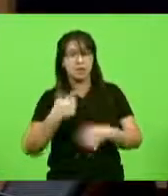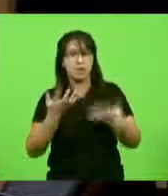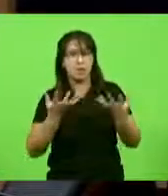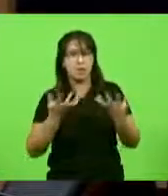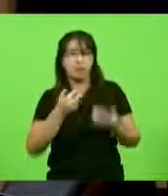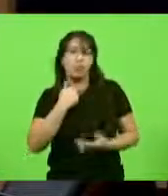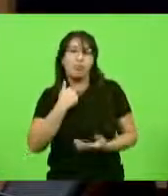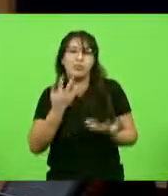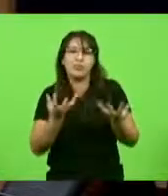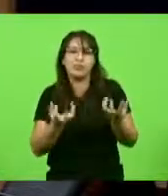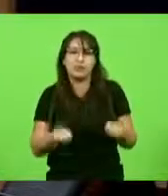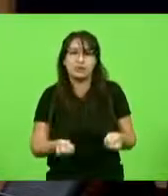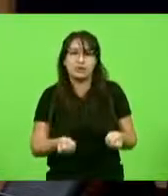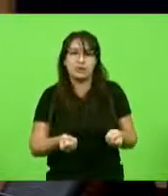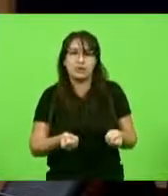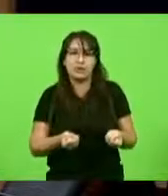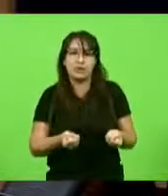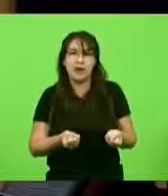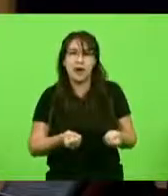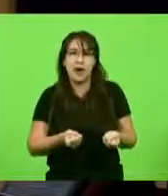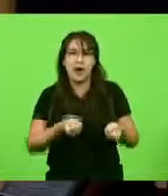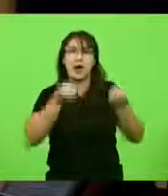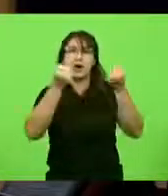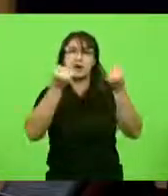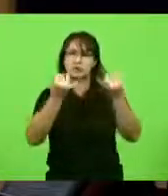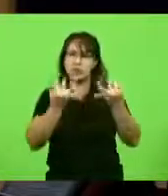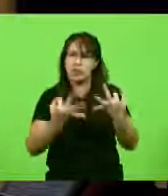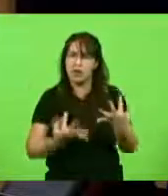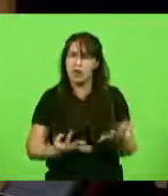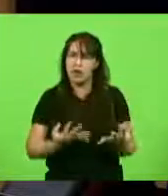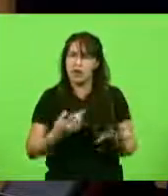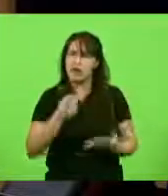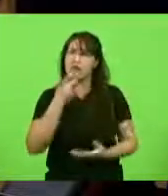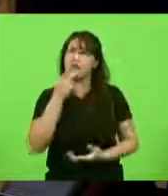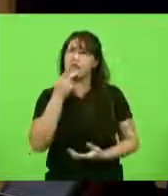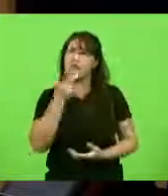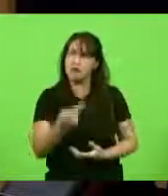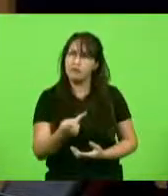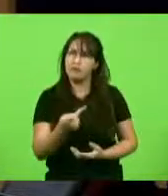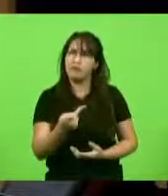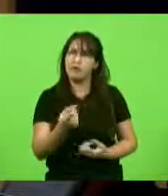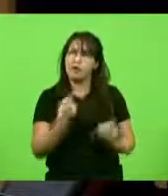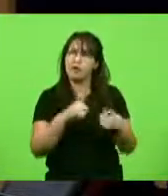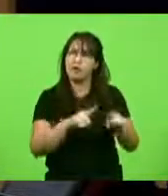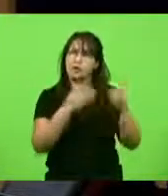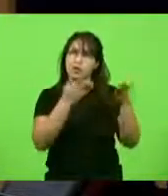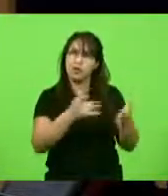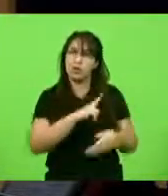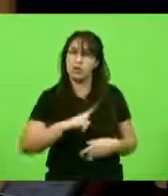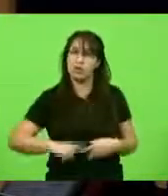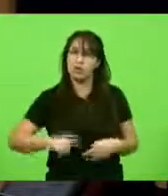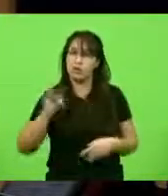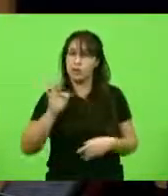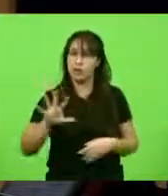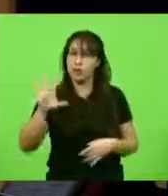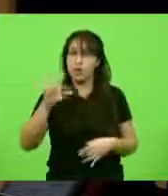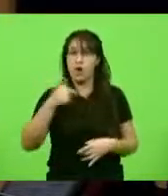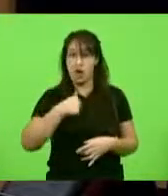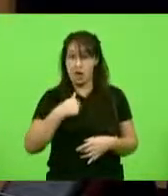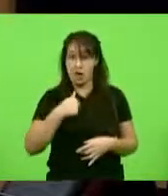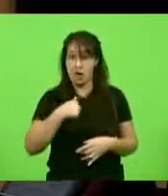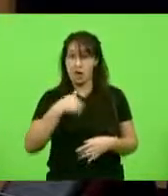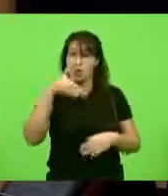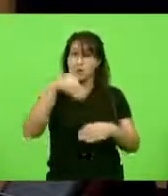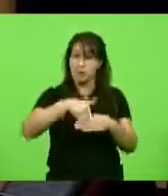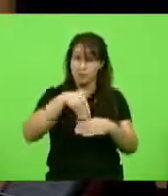não fazer uma crítica ao governo federal. E olha que diferente da Luciane Carminati, eu votei no Bolsonaro no primeiro e no